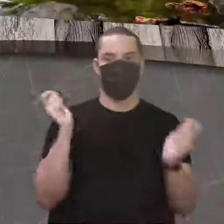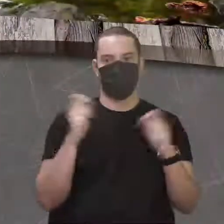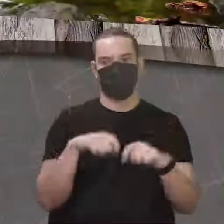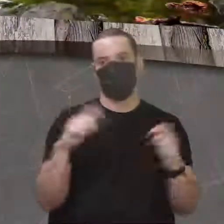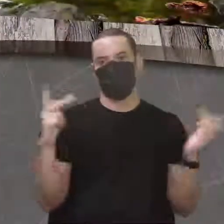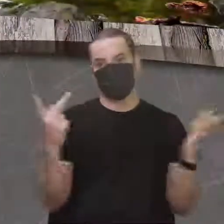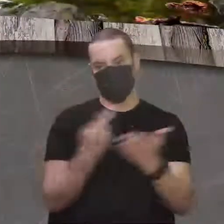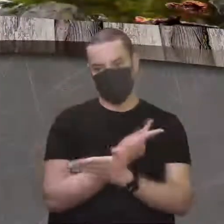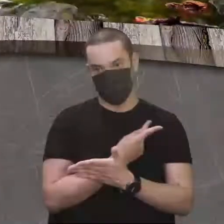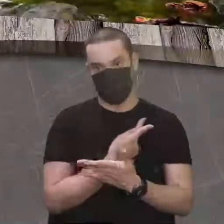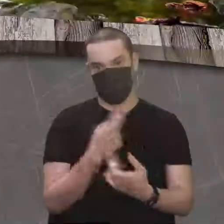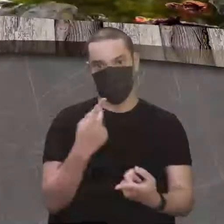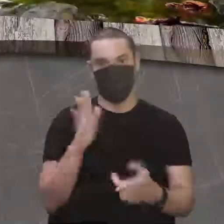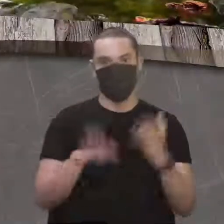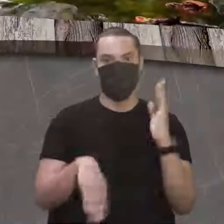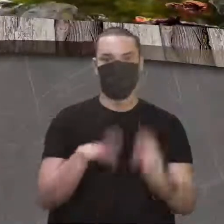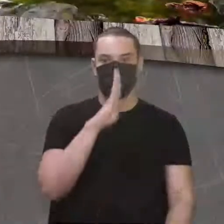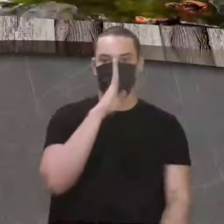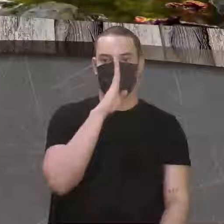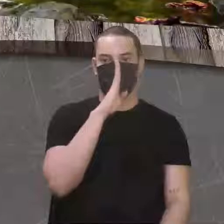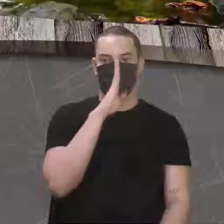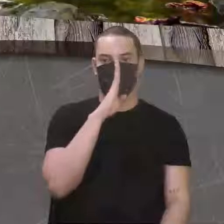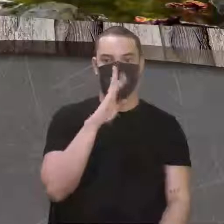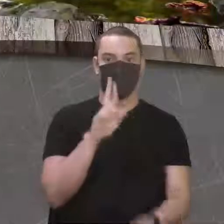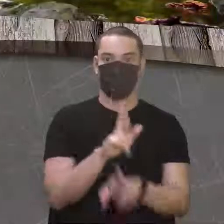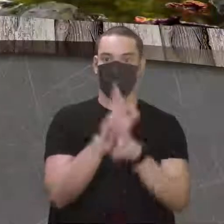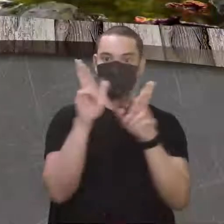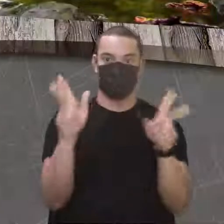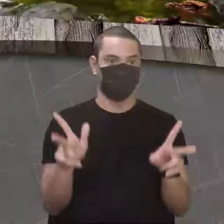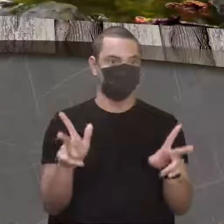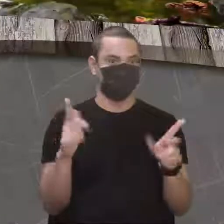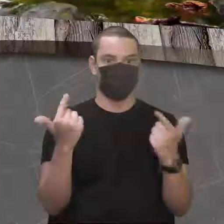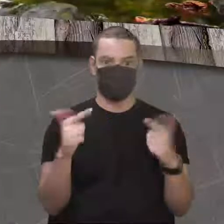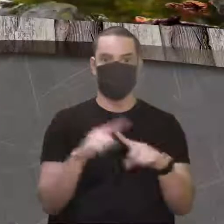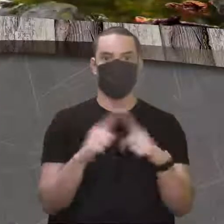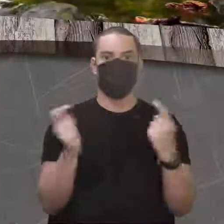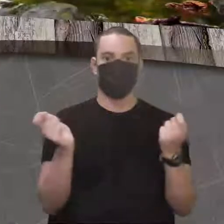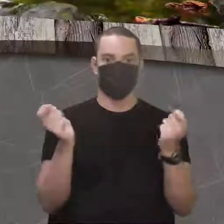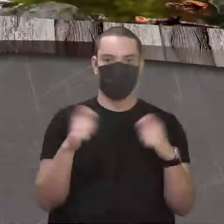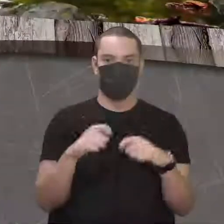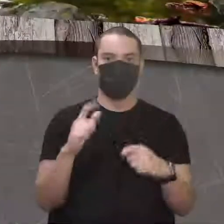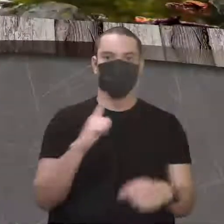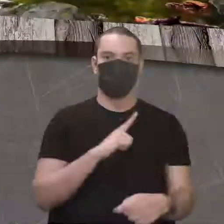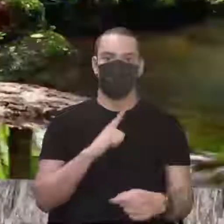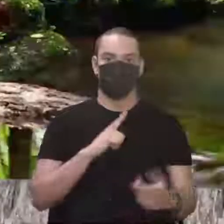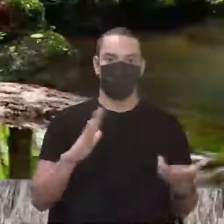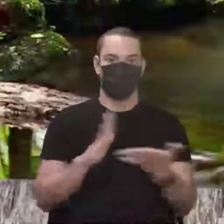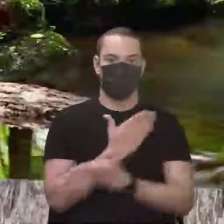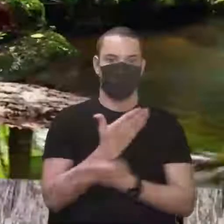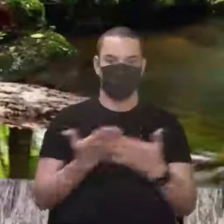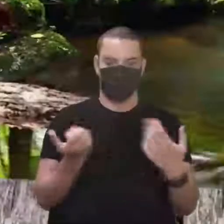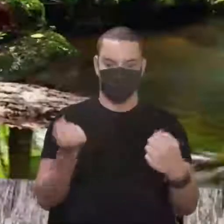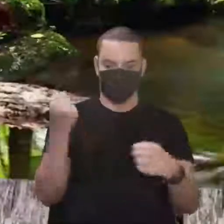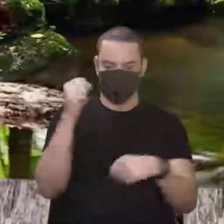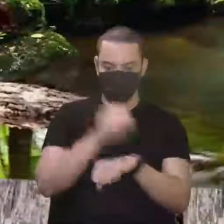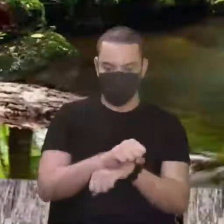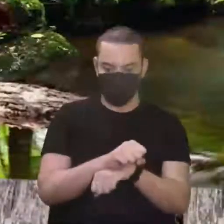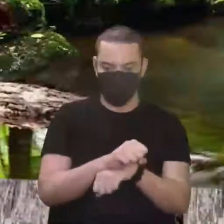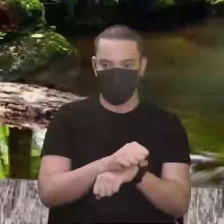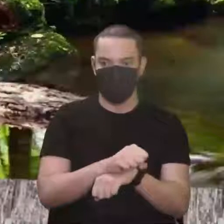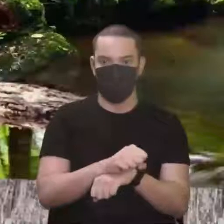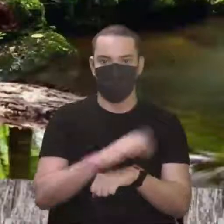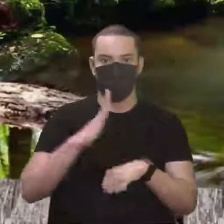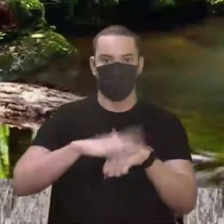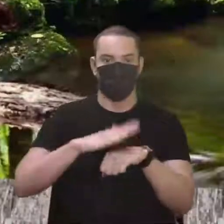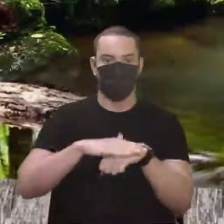acontecer. Aquelas silenciosas, que não vão fazer diferença nenhuma. Tá? Aquelas que param, neutralizam